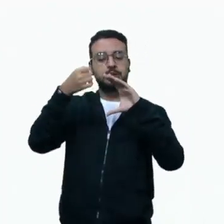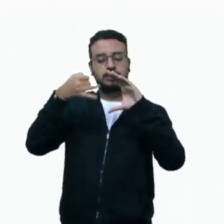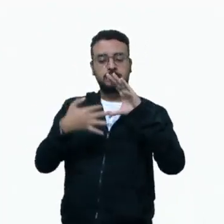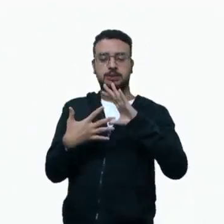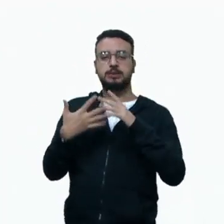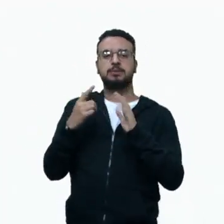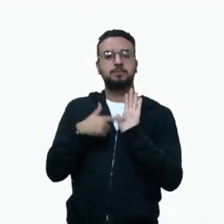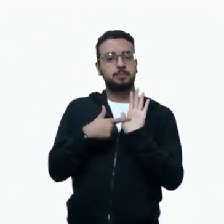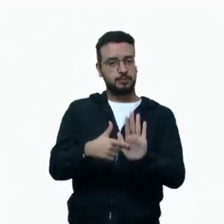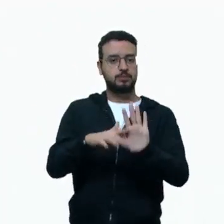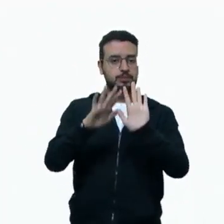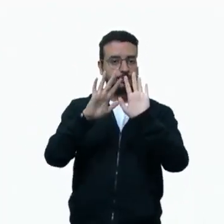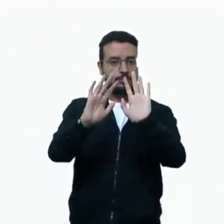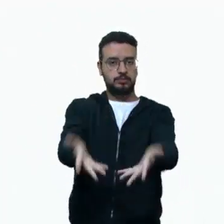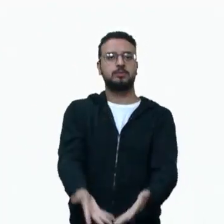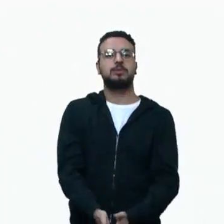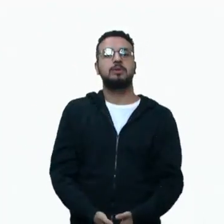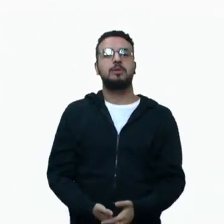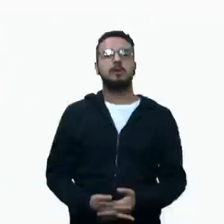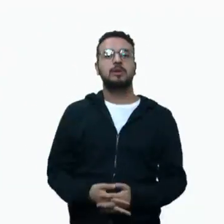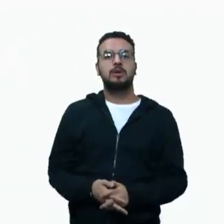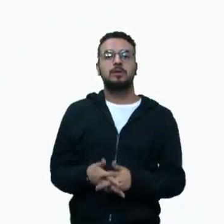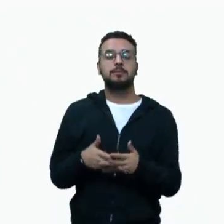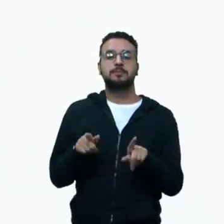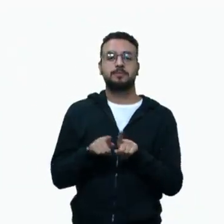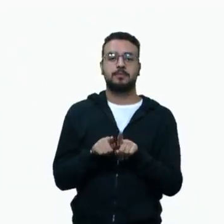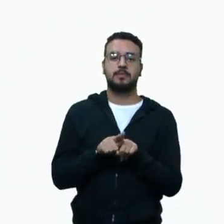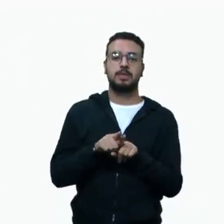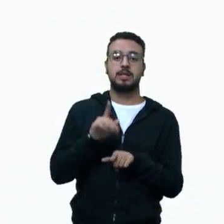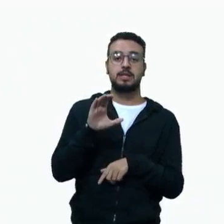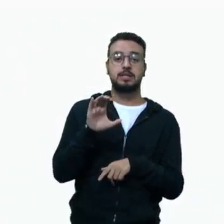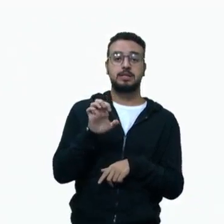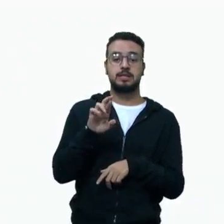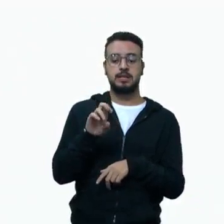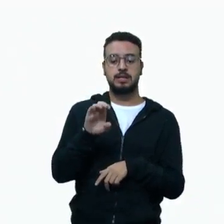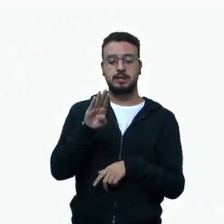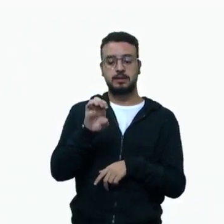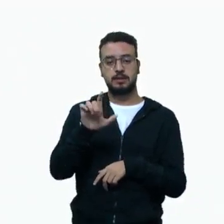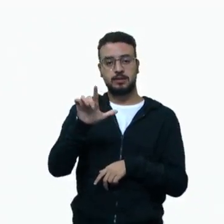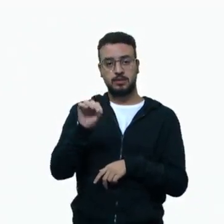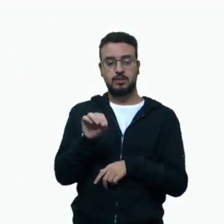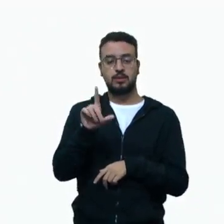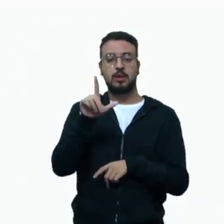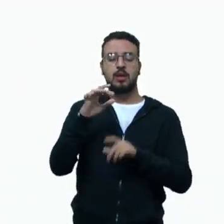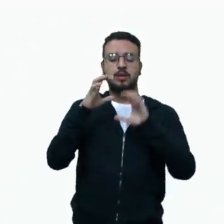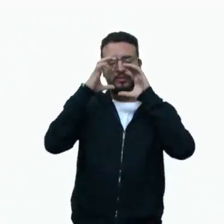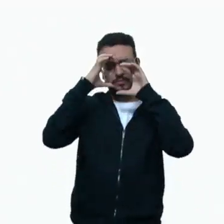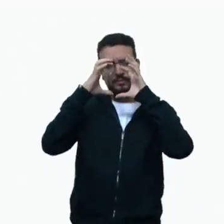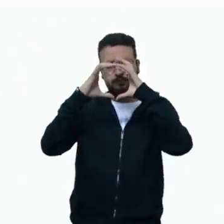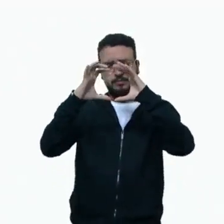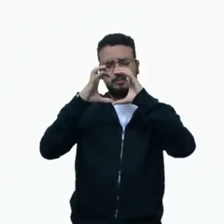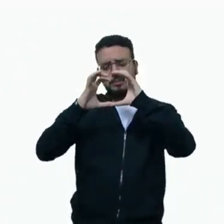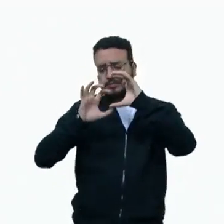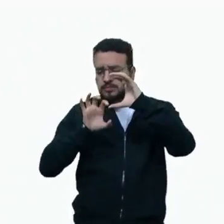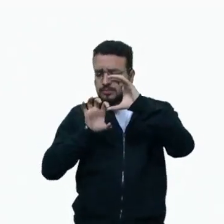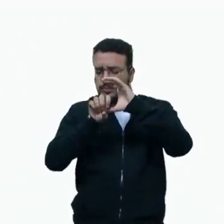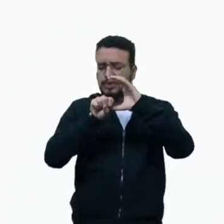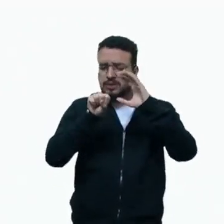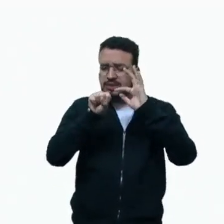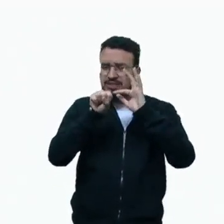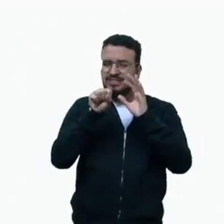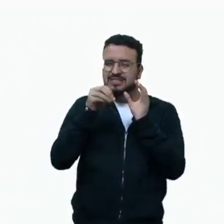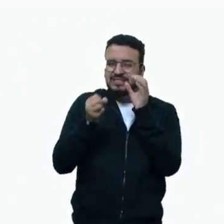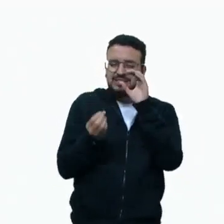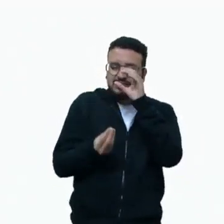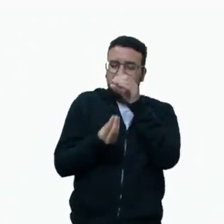para vocês. Nós temos o cerebelo, que é aquela estrutura que faz parte do encéfalo, que é muito importante